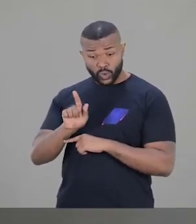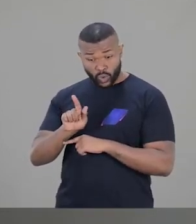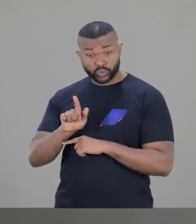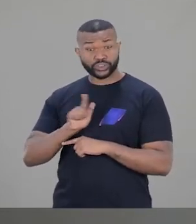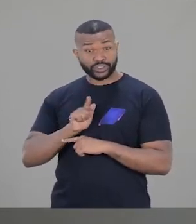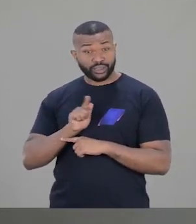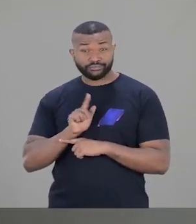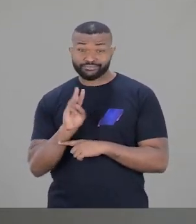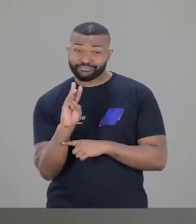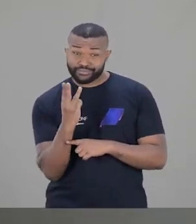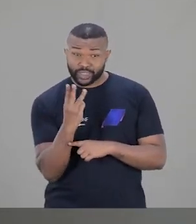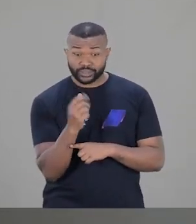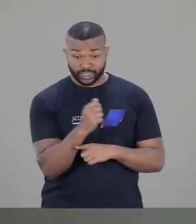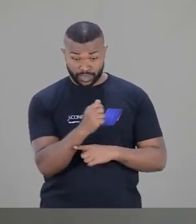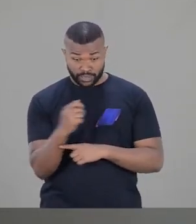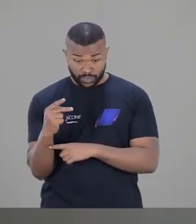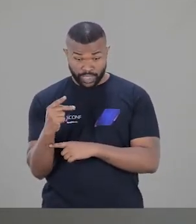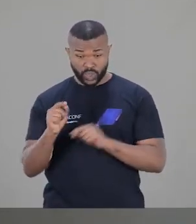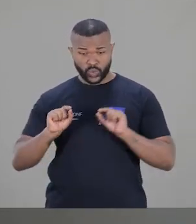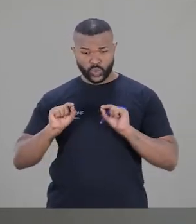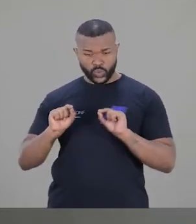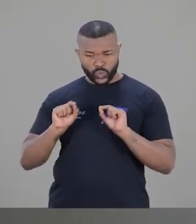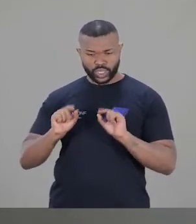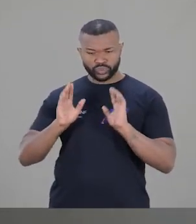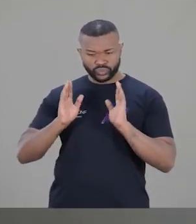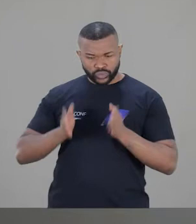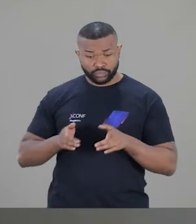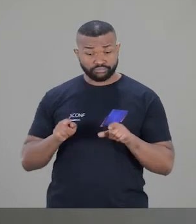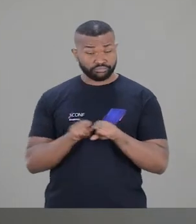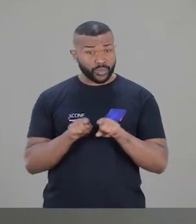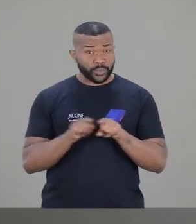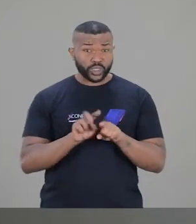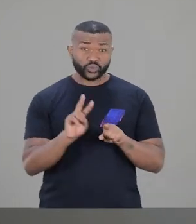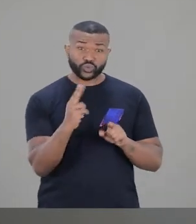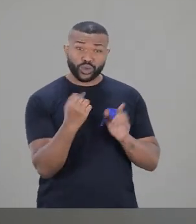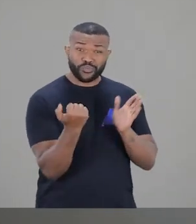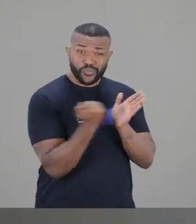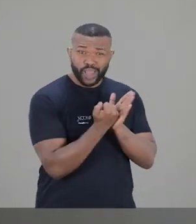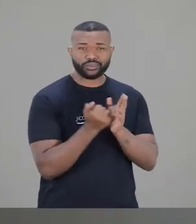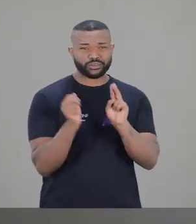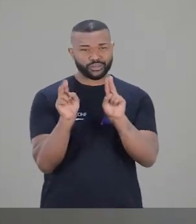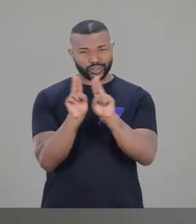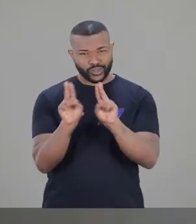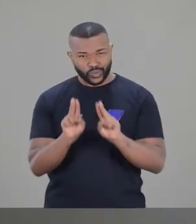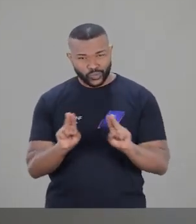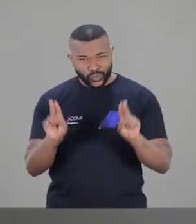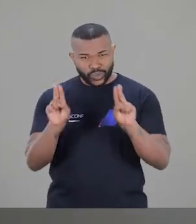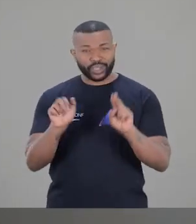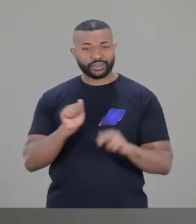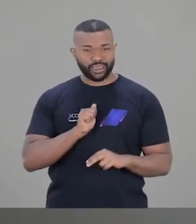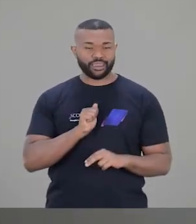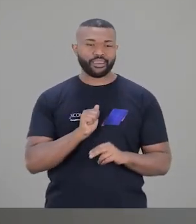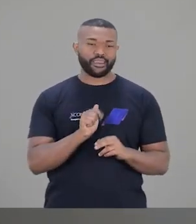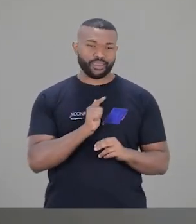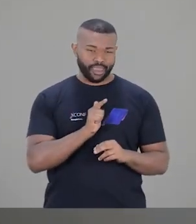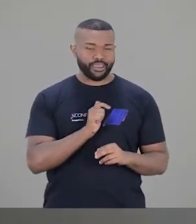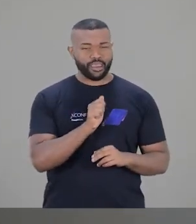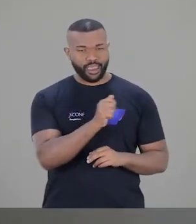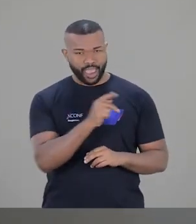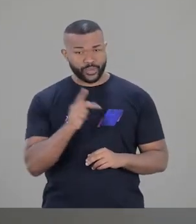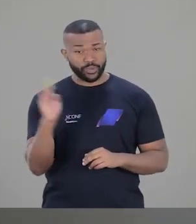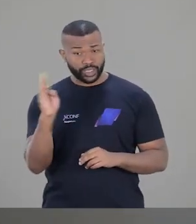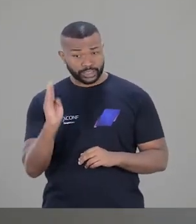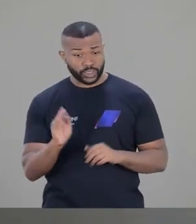bases 3 apps para 2 marcas da Natura. Então, a gente tem a App Brasil e a App Mundo e mais